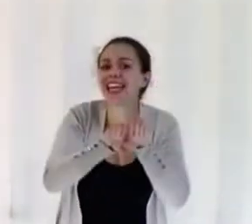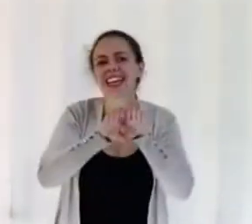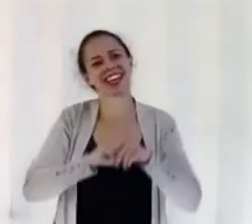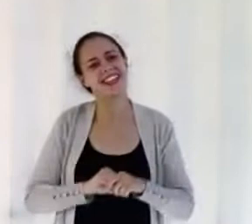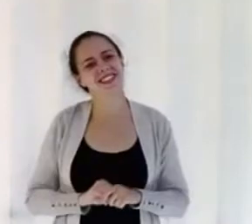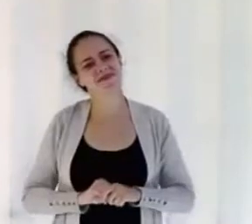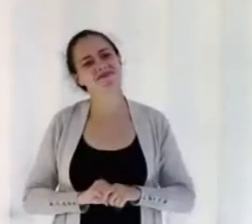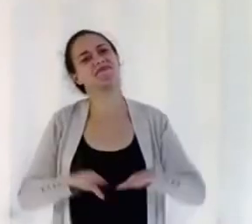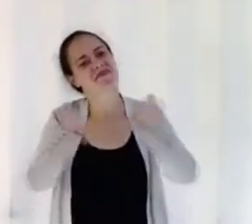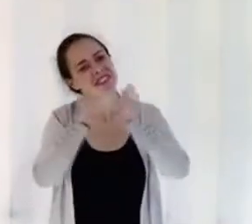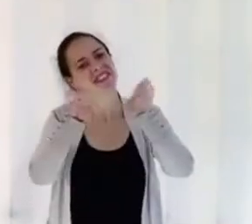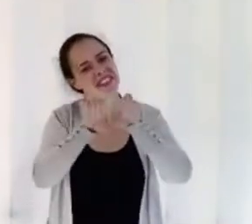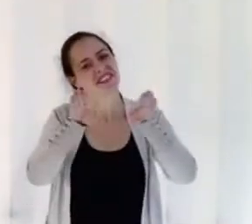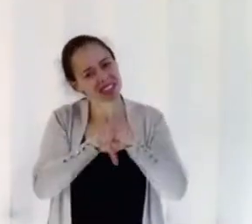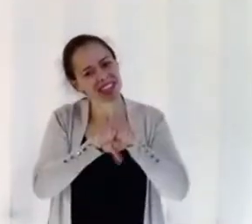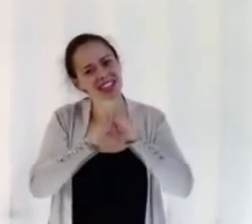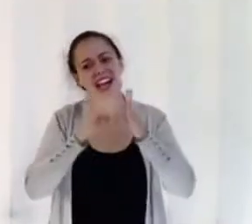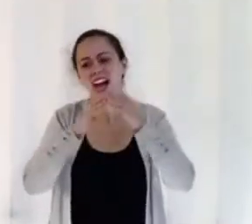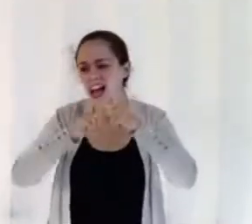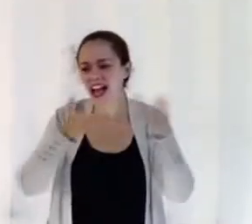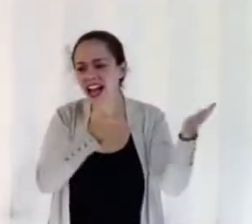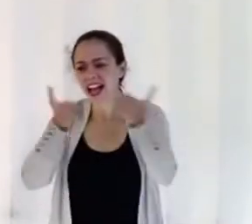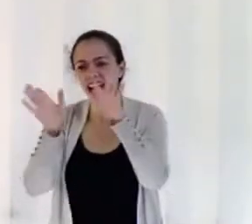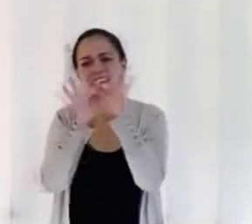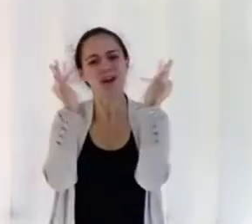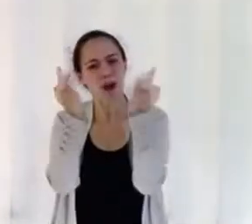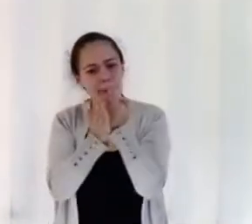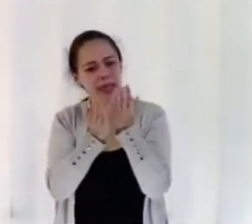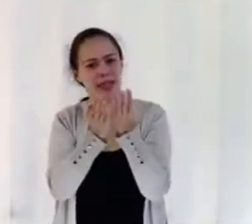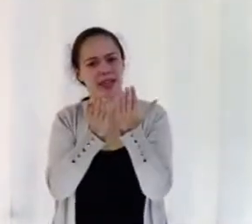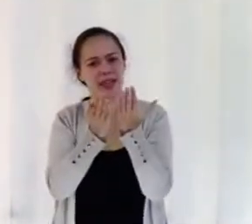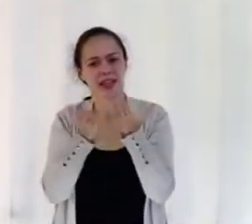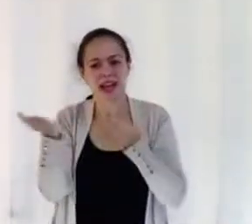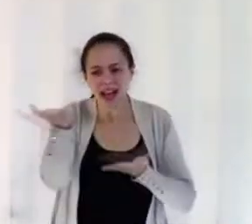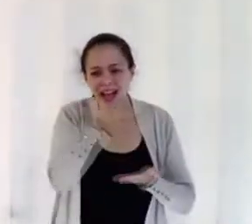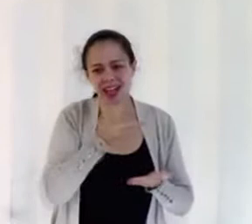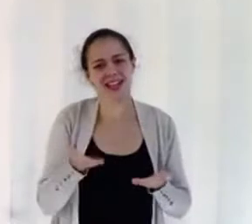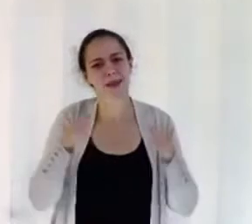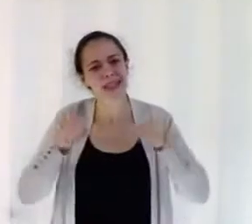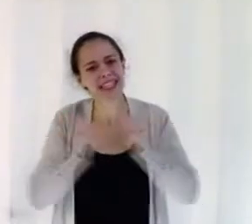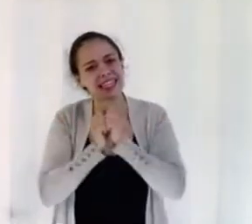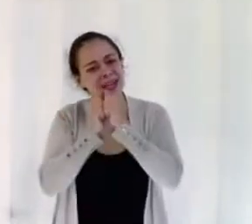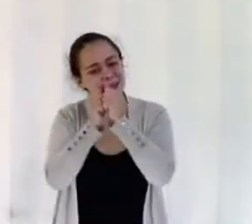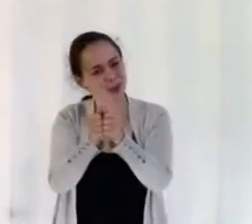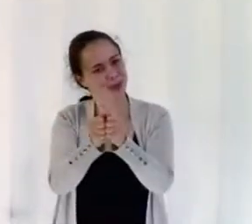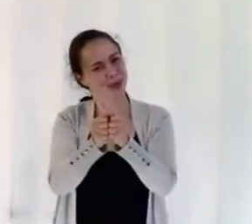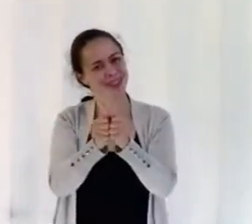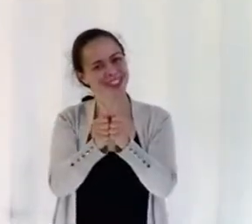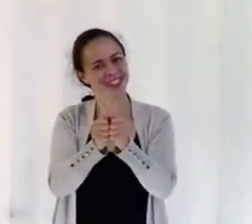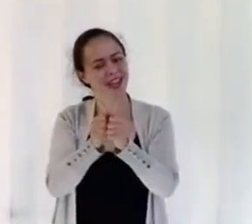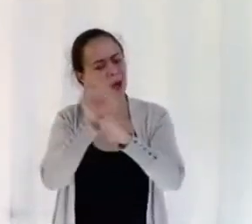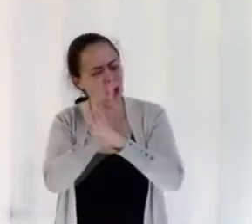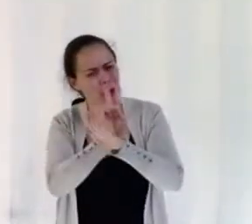na última mensagem nós trouxemos aqui algumas orientações a respeito dessa